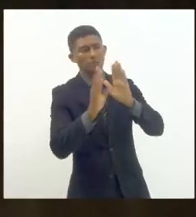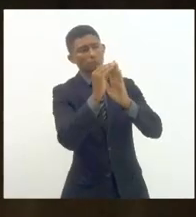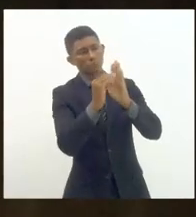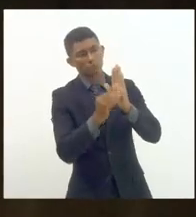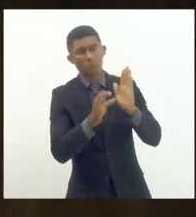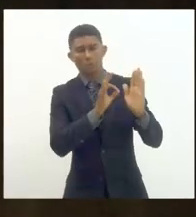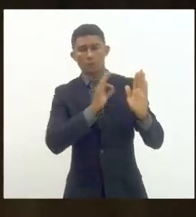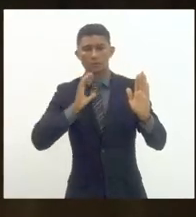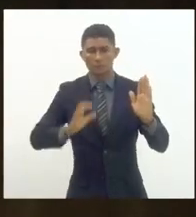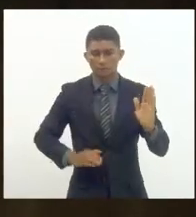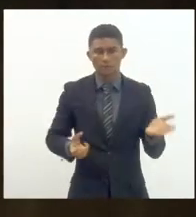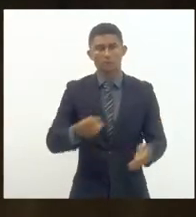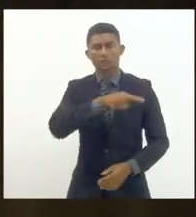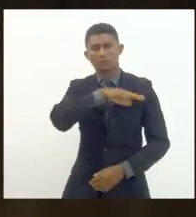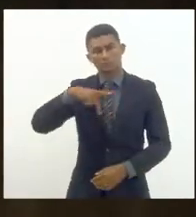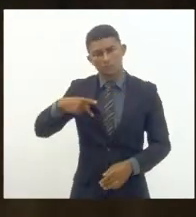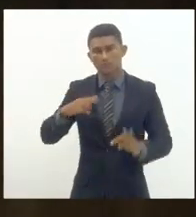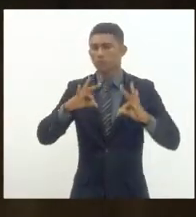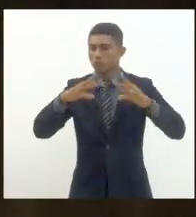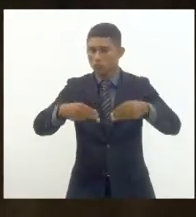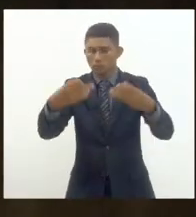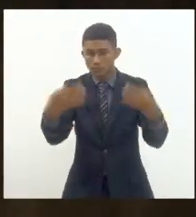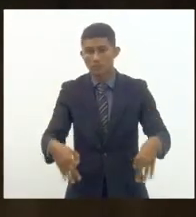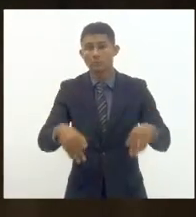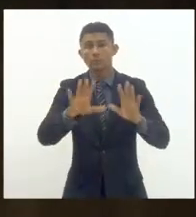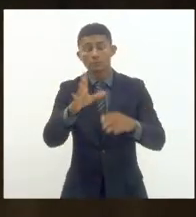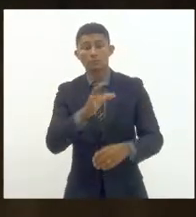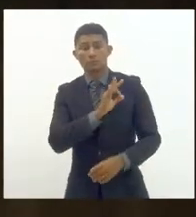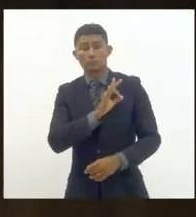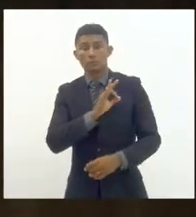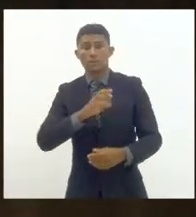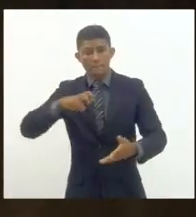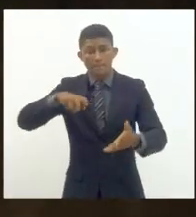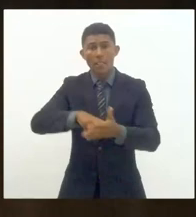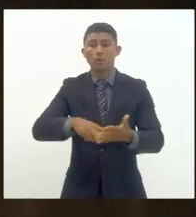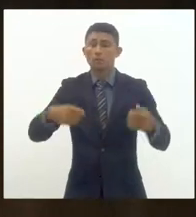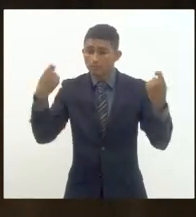Civil, do Ministério Público. Agora, a Polícia Penal tem que agir como polícia.